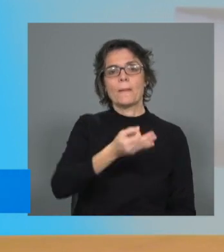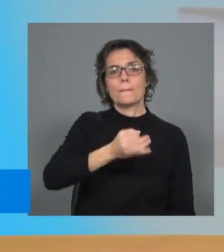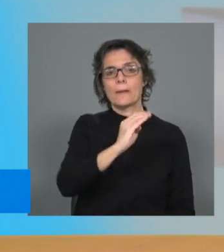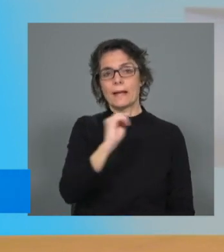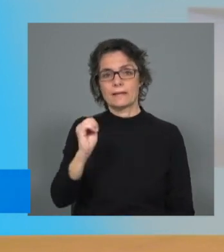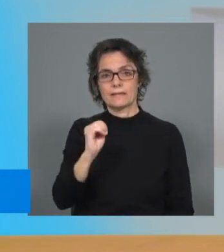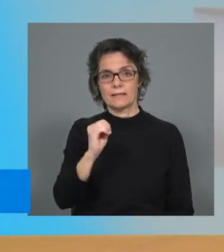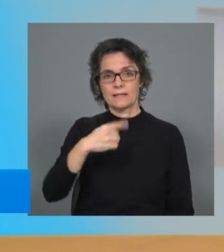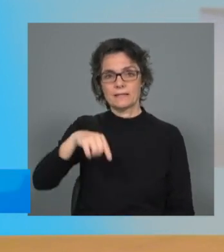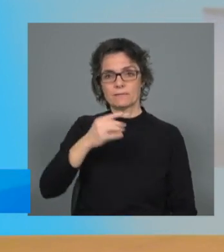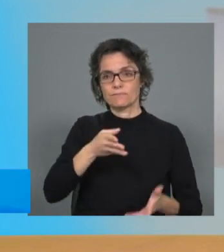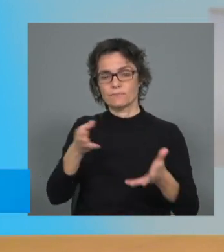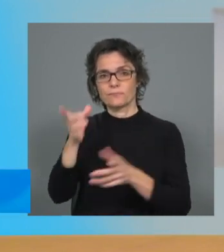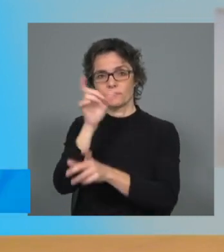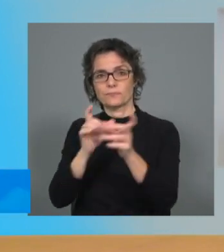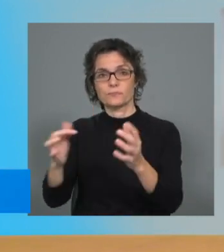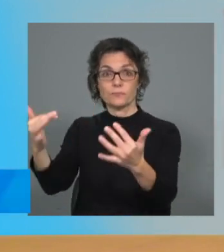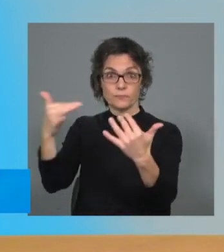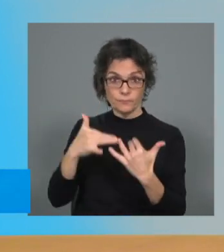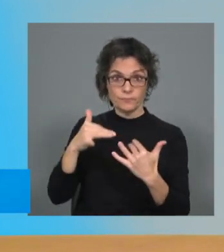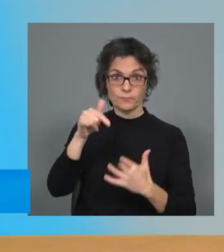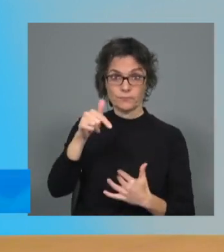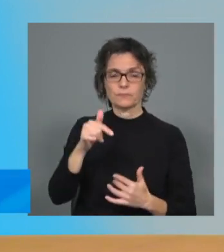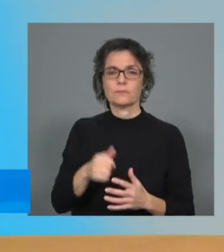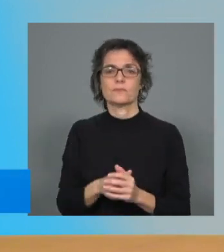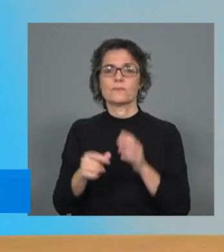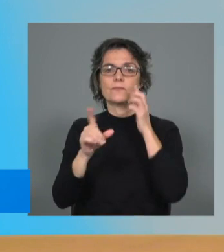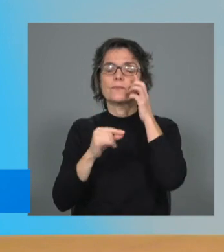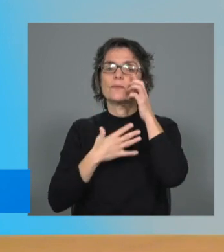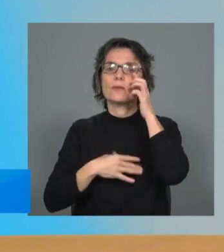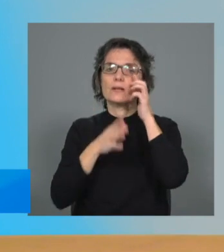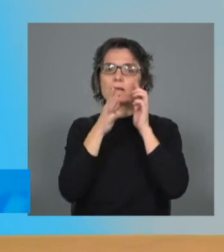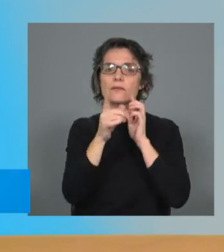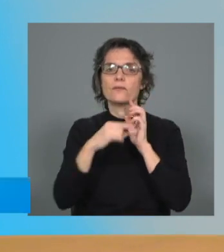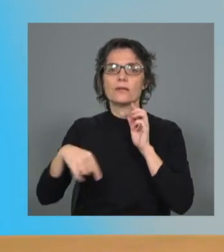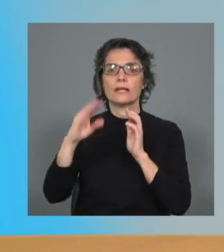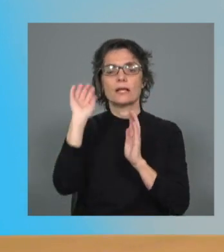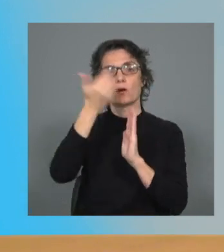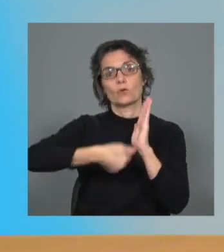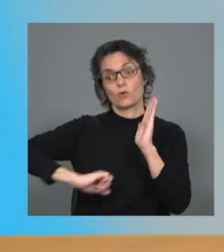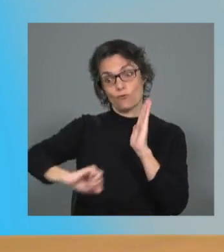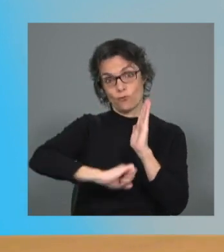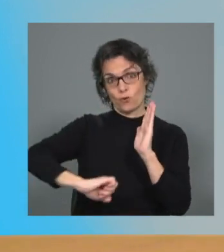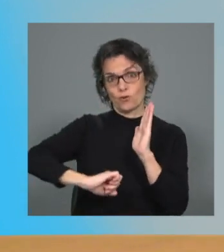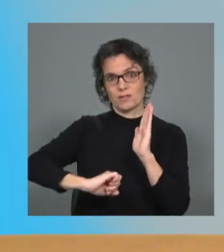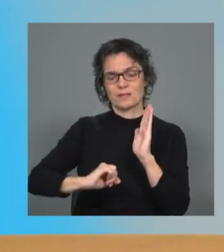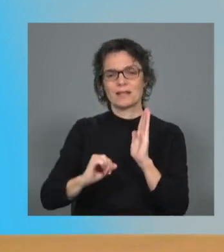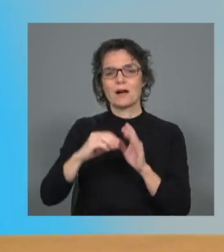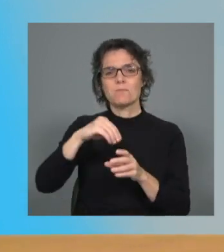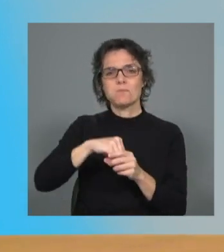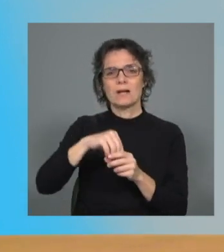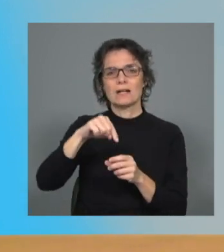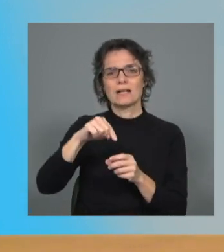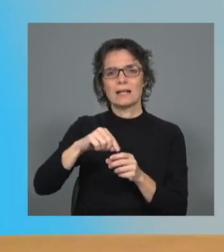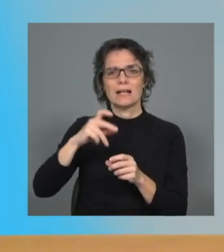serviço da pessoa imigrante. Referir que, apesar de a nossa Constituição legal remontar aos